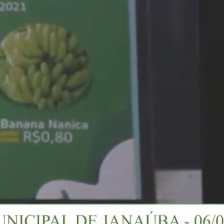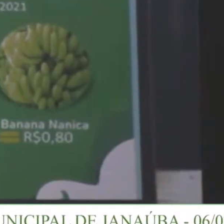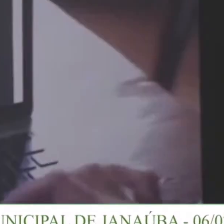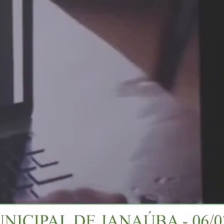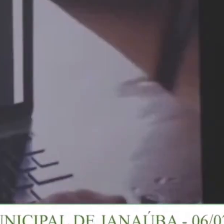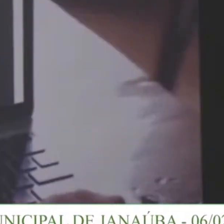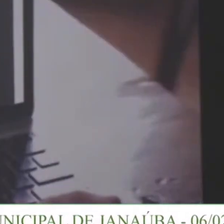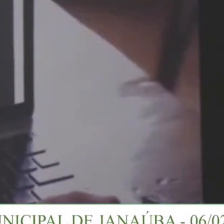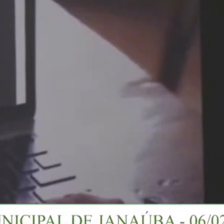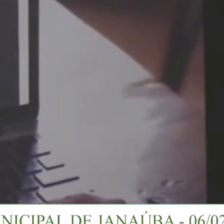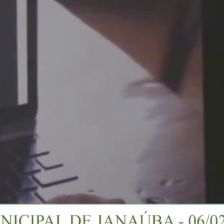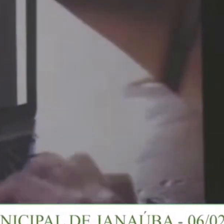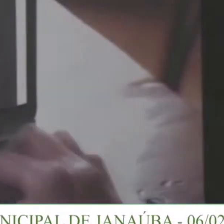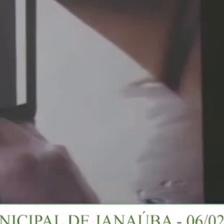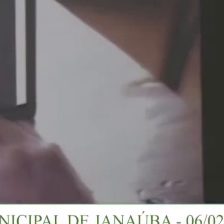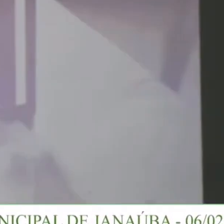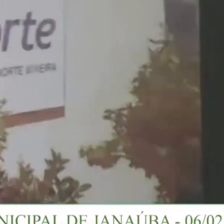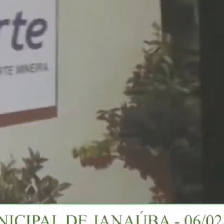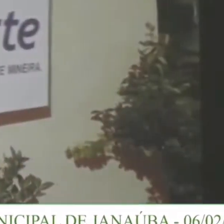frutas.